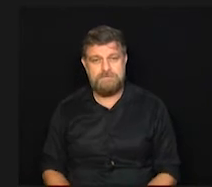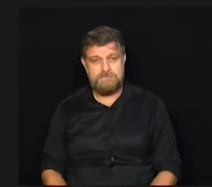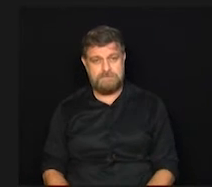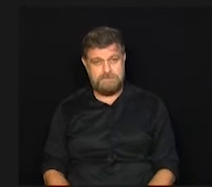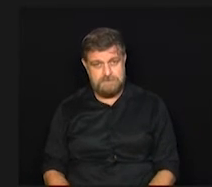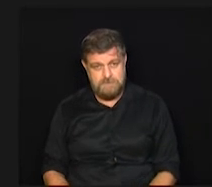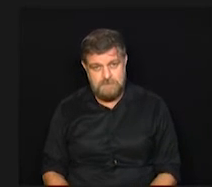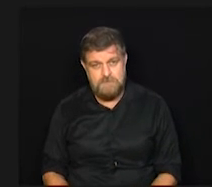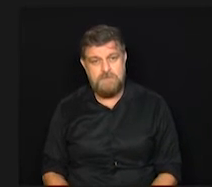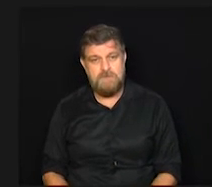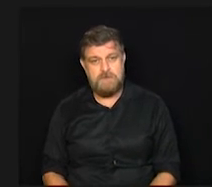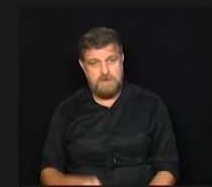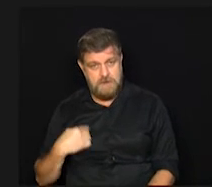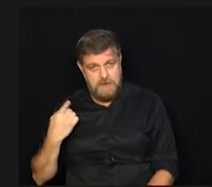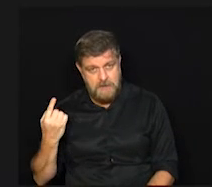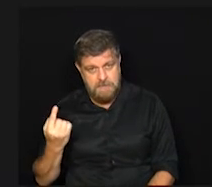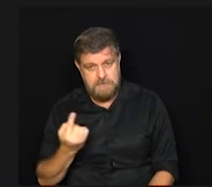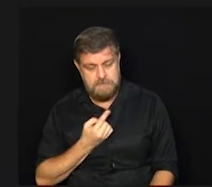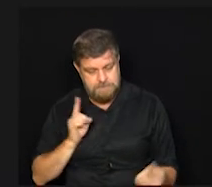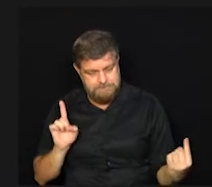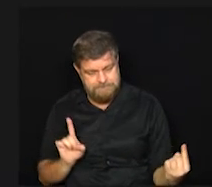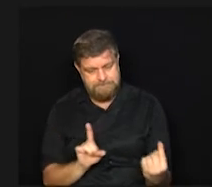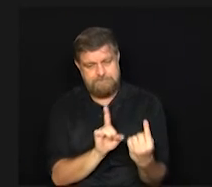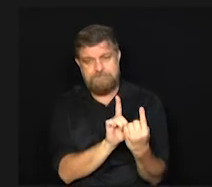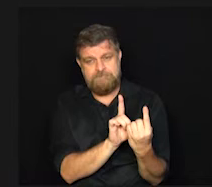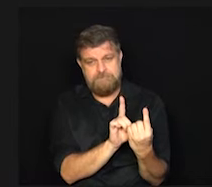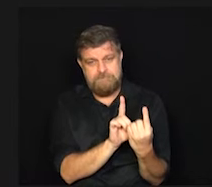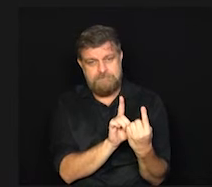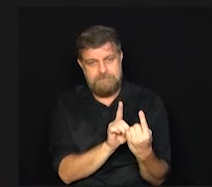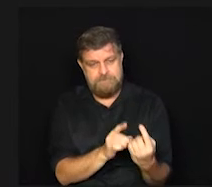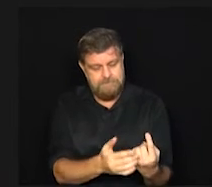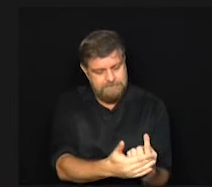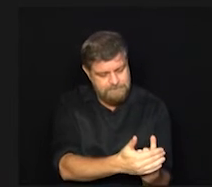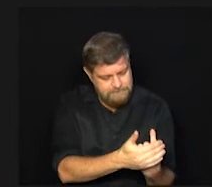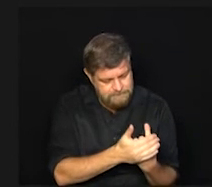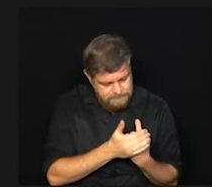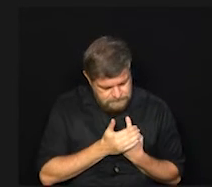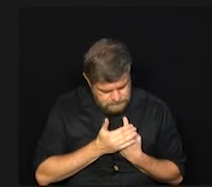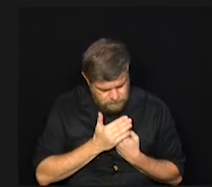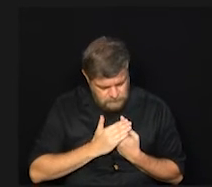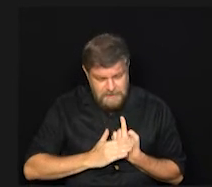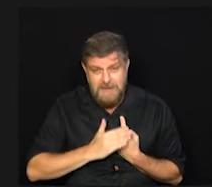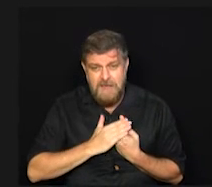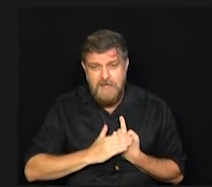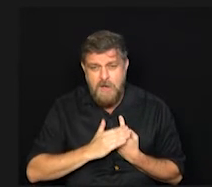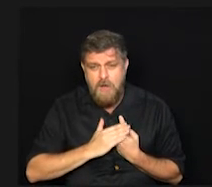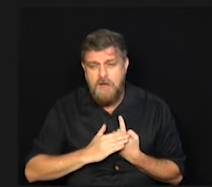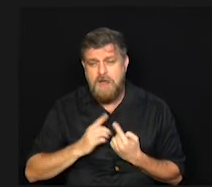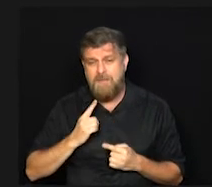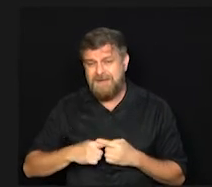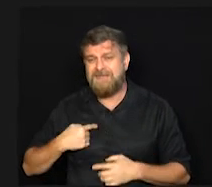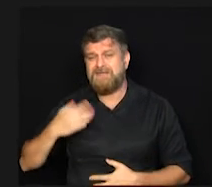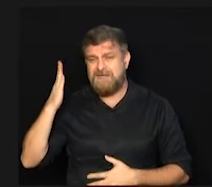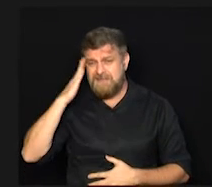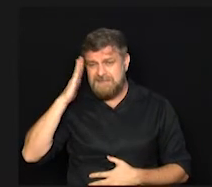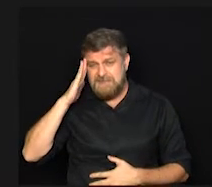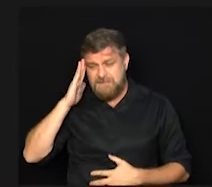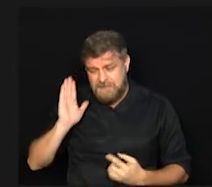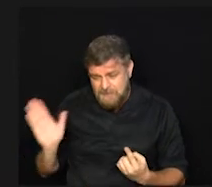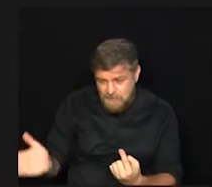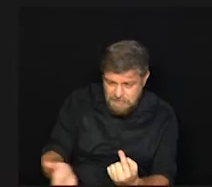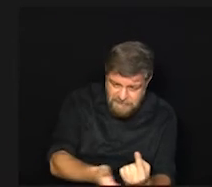sermos ombro e abraço que acolhe, porque a gente sabe o quanto o acolhimento